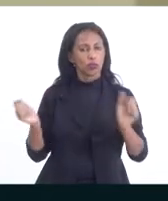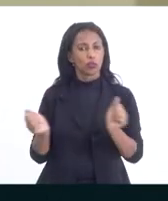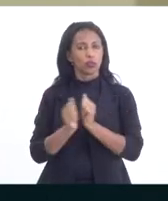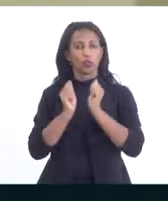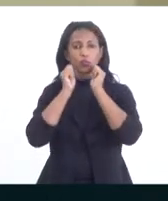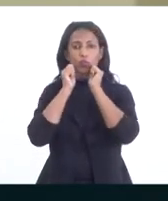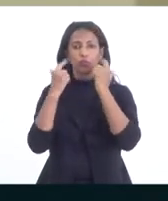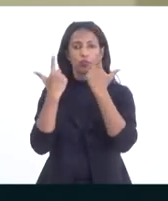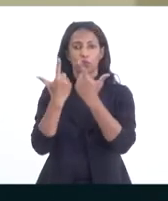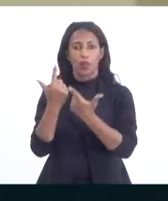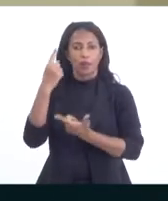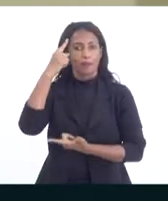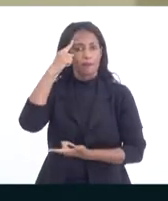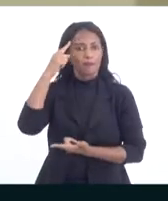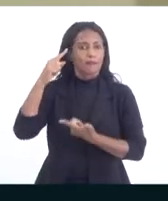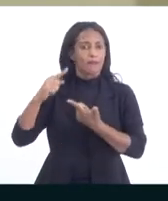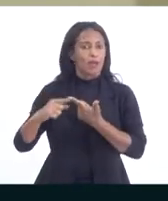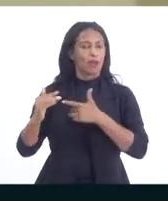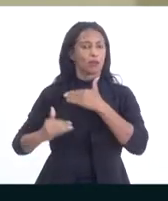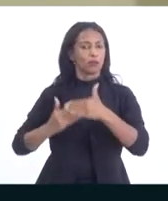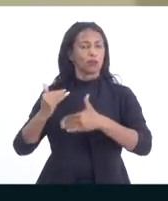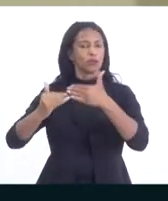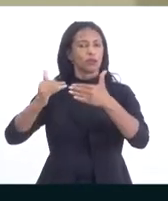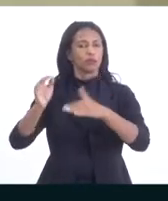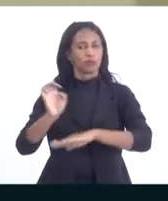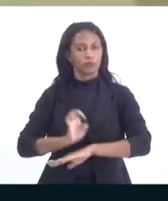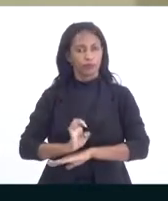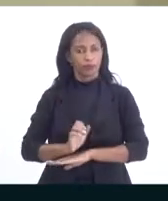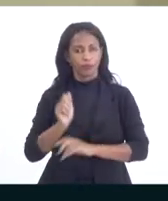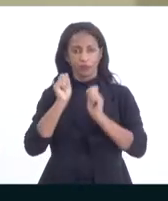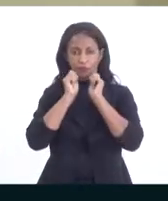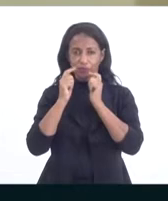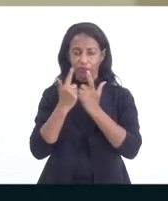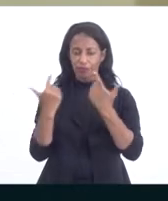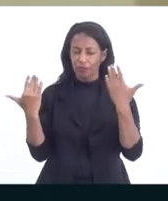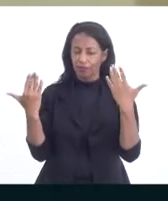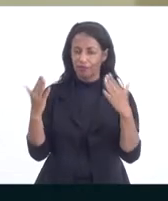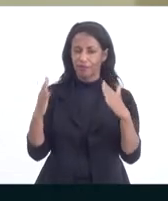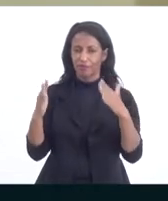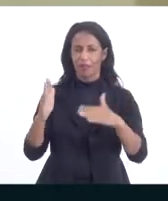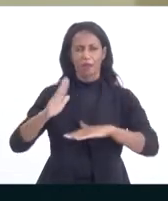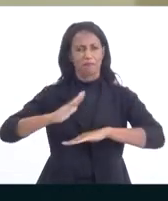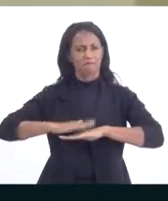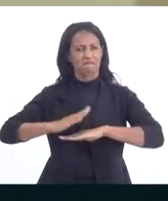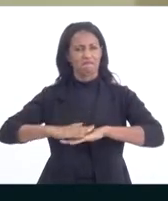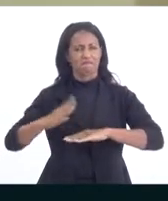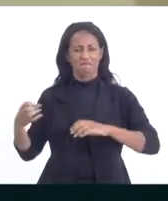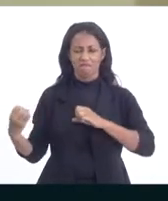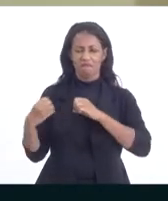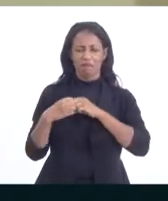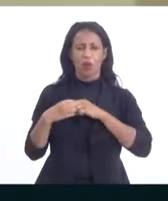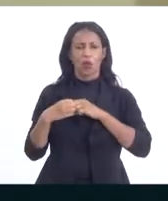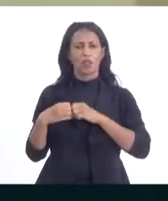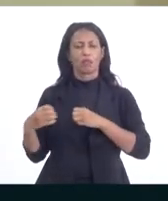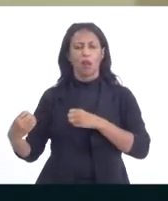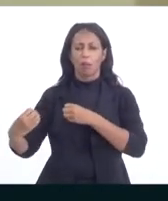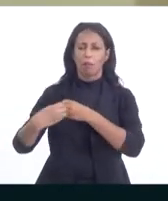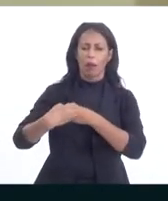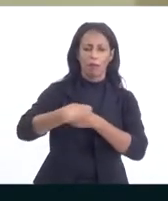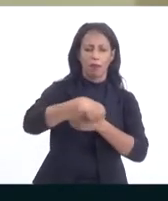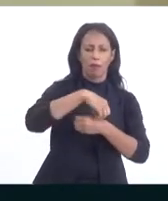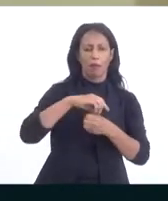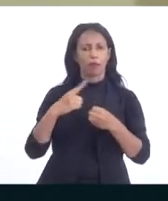LERJ em pensar o desenvolvimento do estado. A LERJ está de parabéns, cada vez mais próximas das regiões,